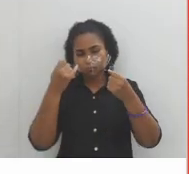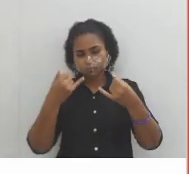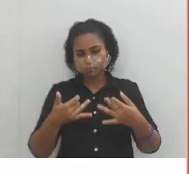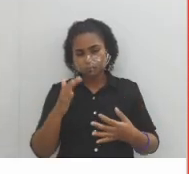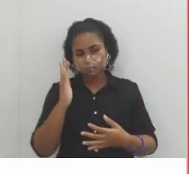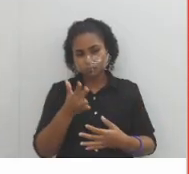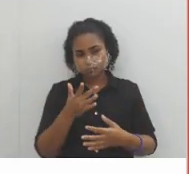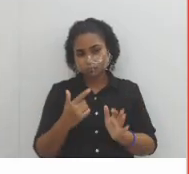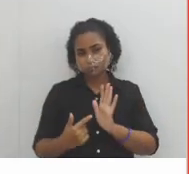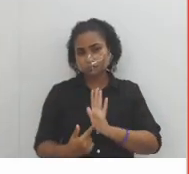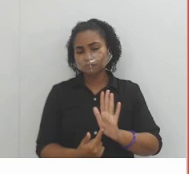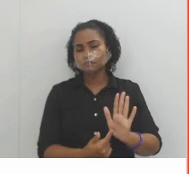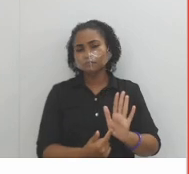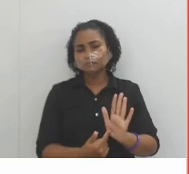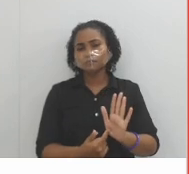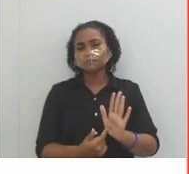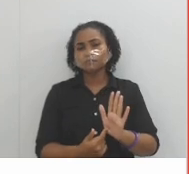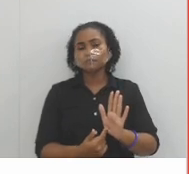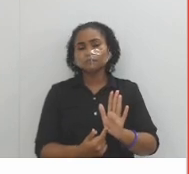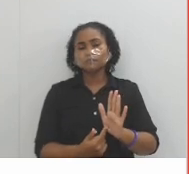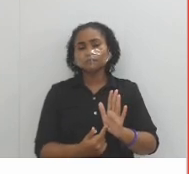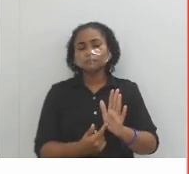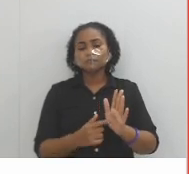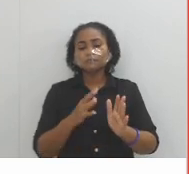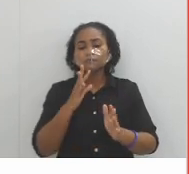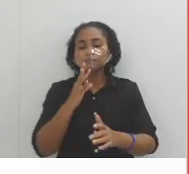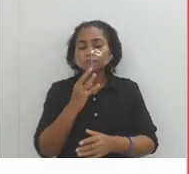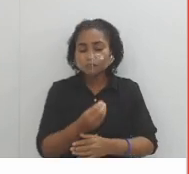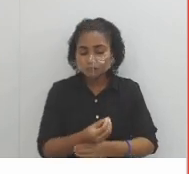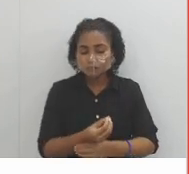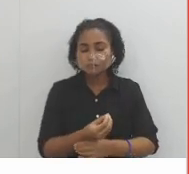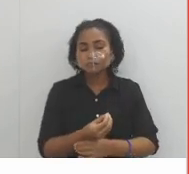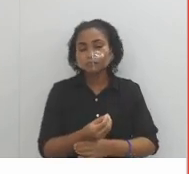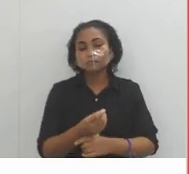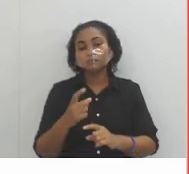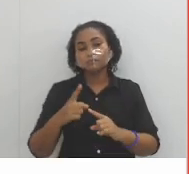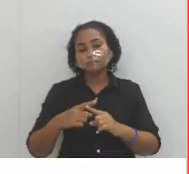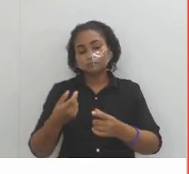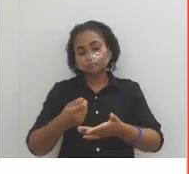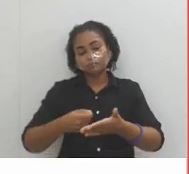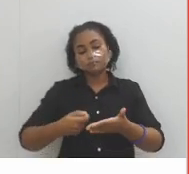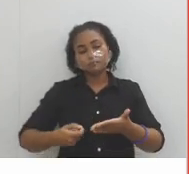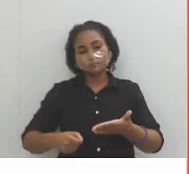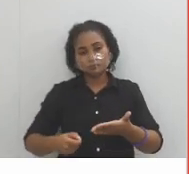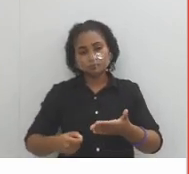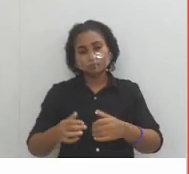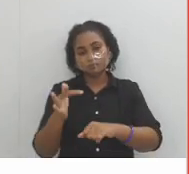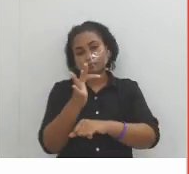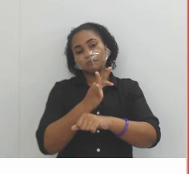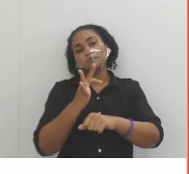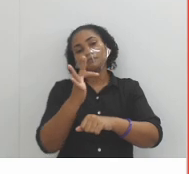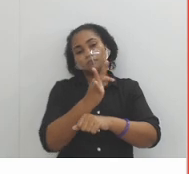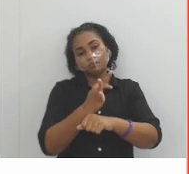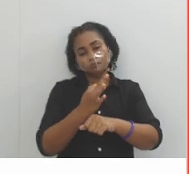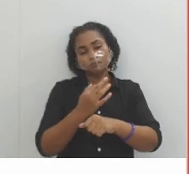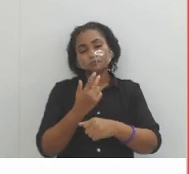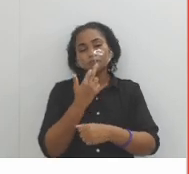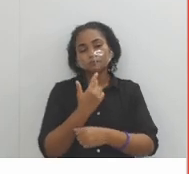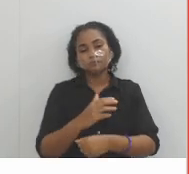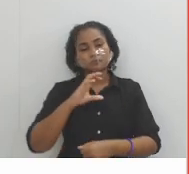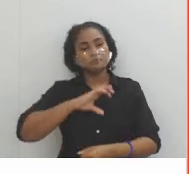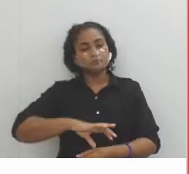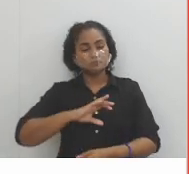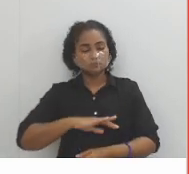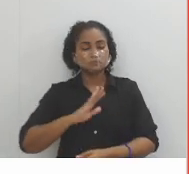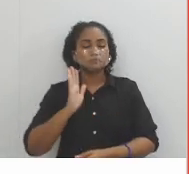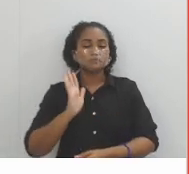aqui, demonstrar domínio da modalidade escrita formal da língua portuguesa.